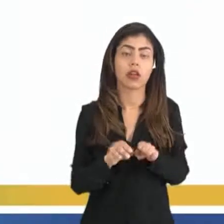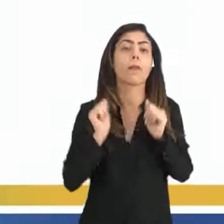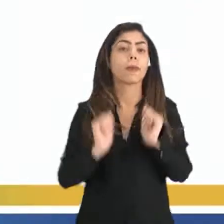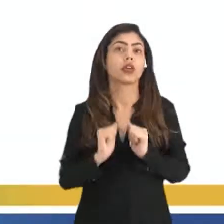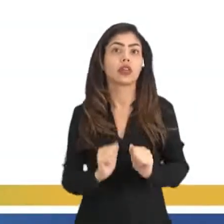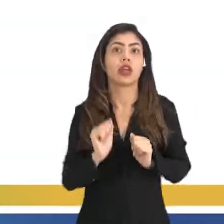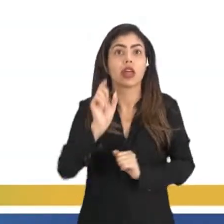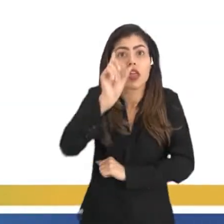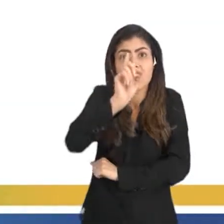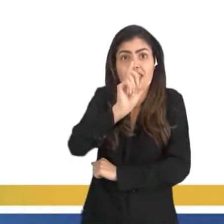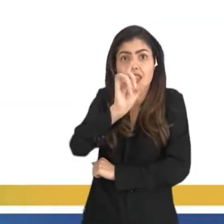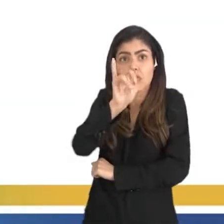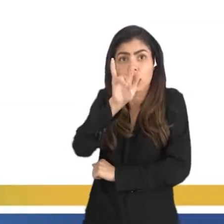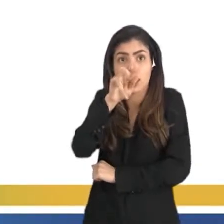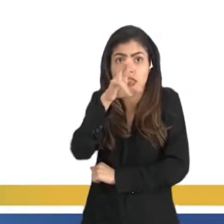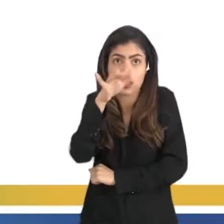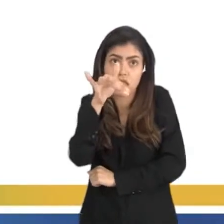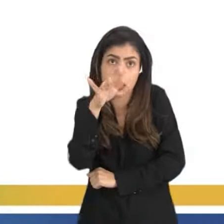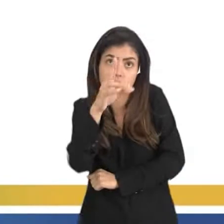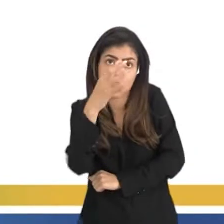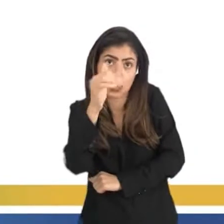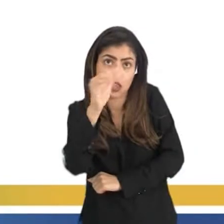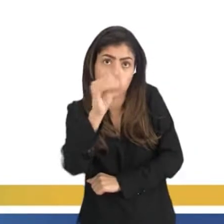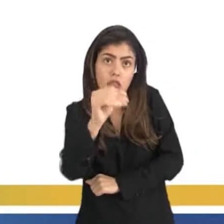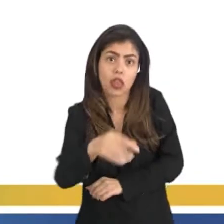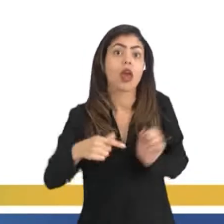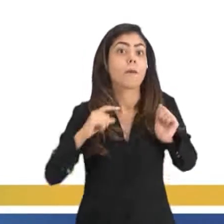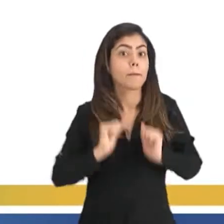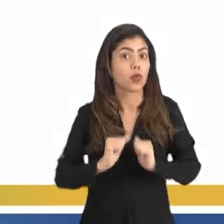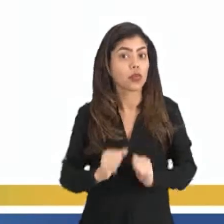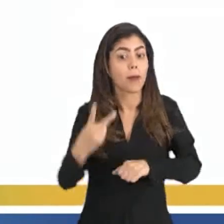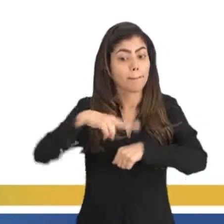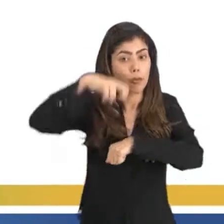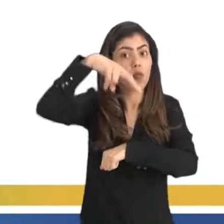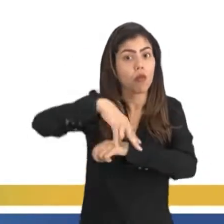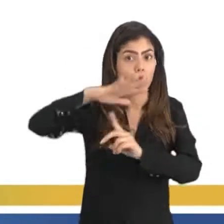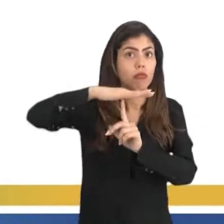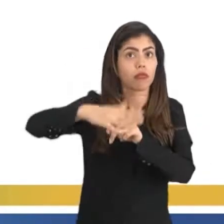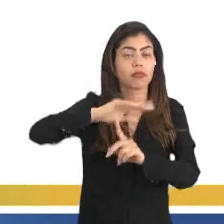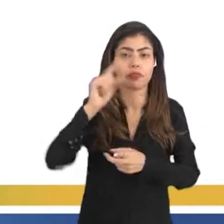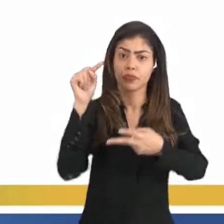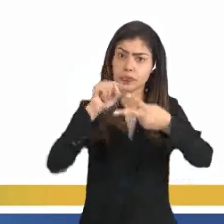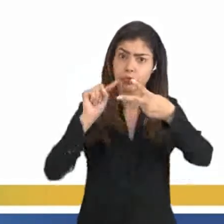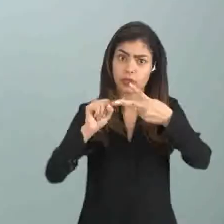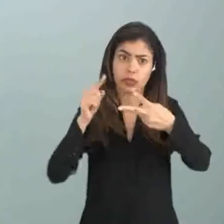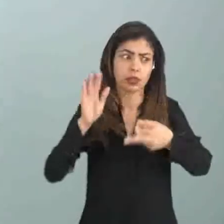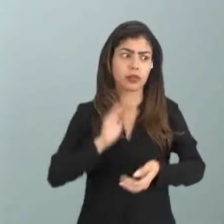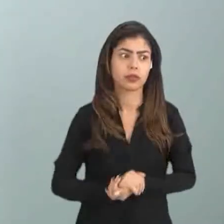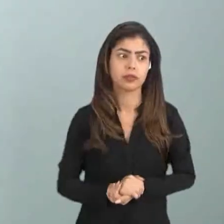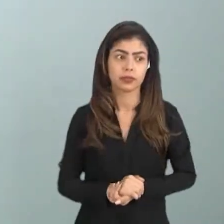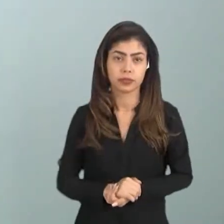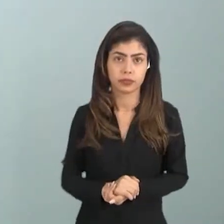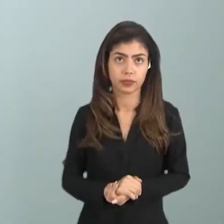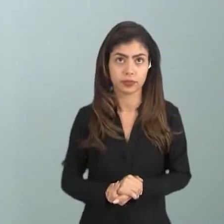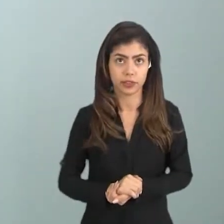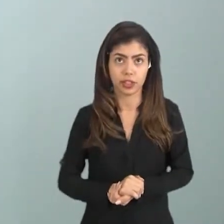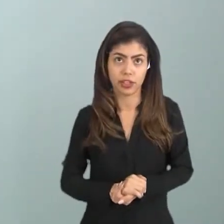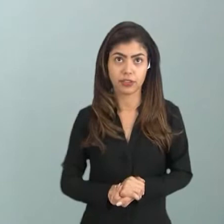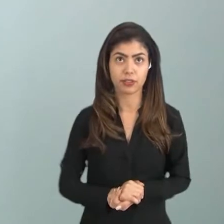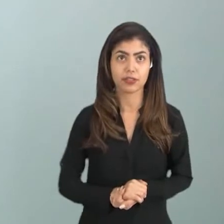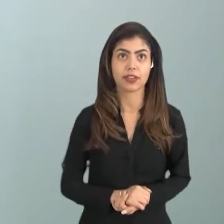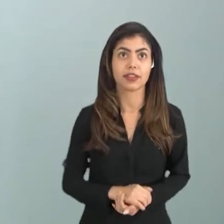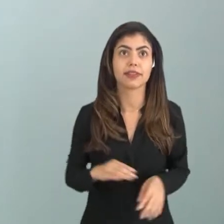e possuir licenças específicas para atuação. Então, 2 pontos interessantes, né? Ele diz lá